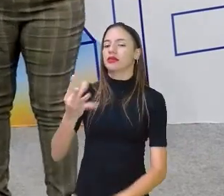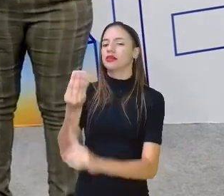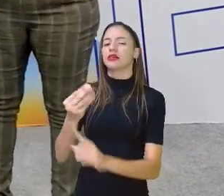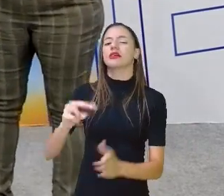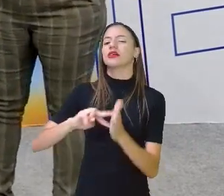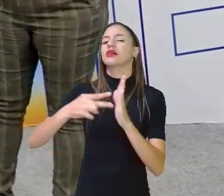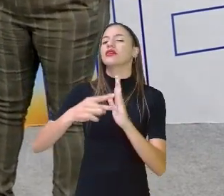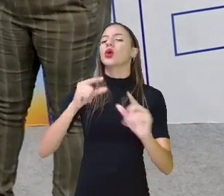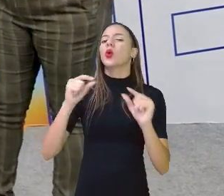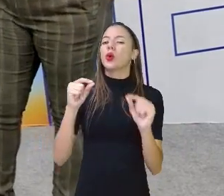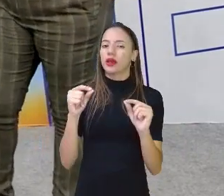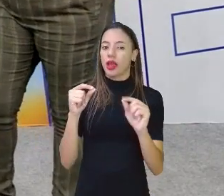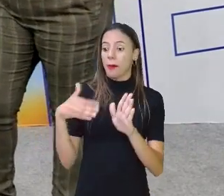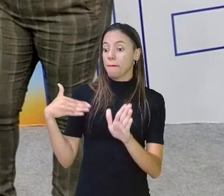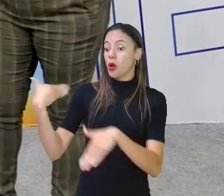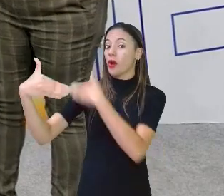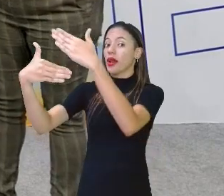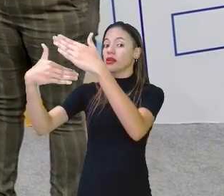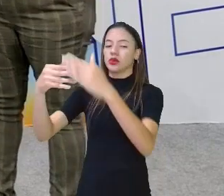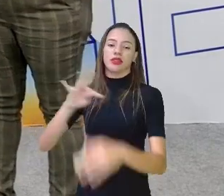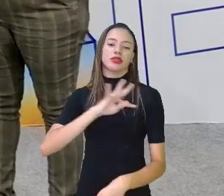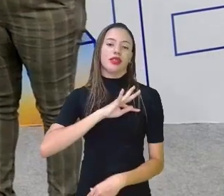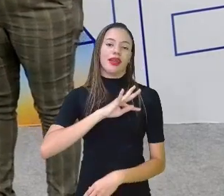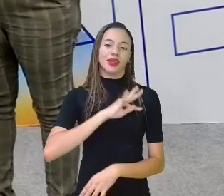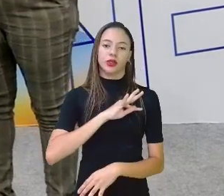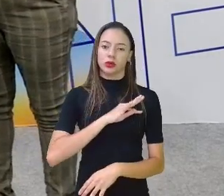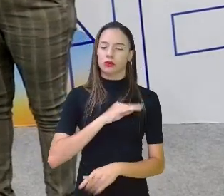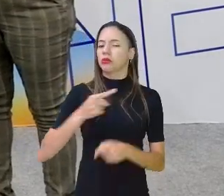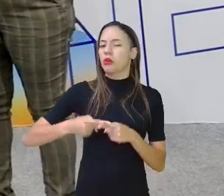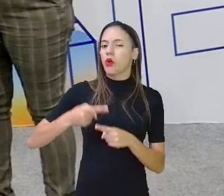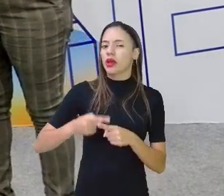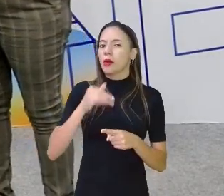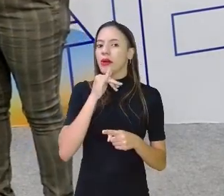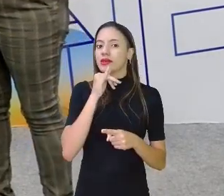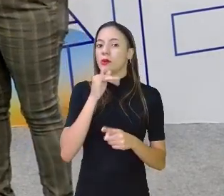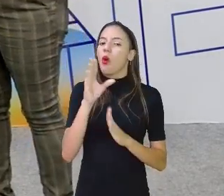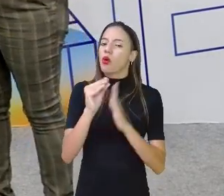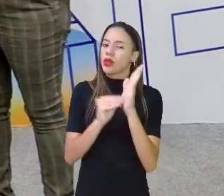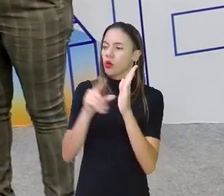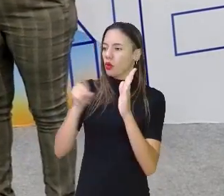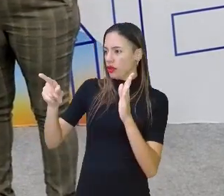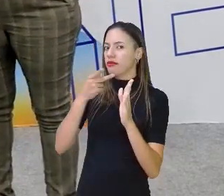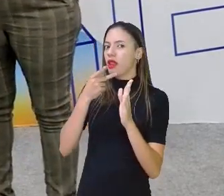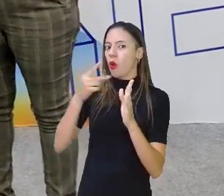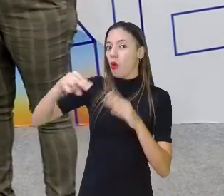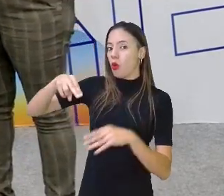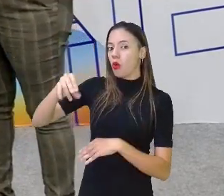dizer? São progressos técnicos. Porque, na verdade, o nível de conteúdo, como você falou,